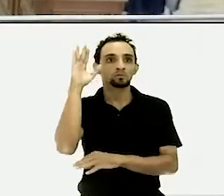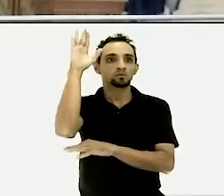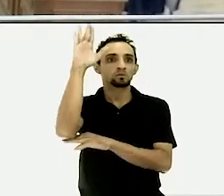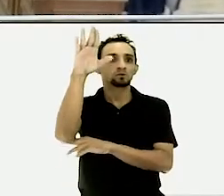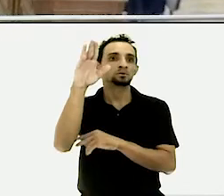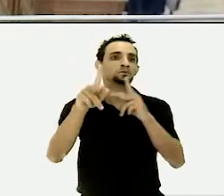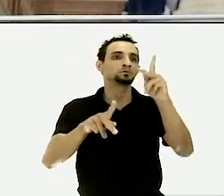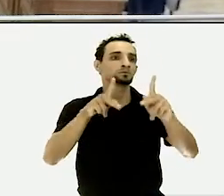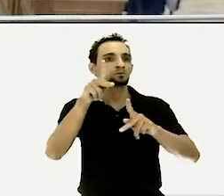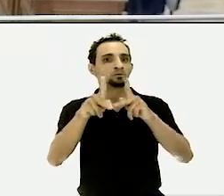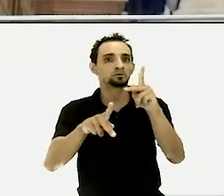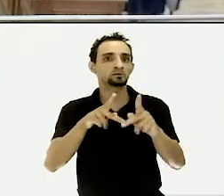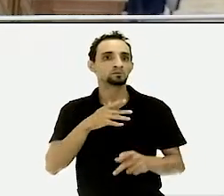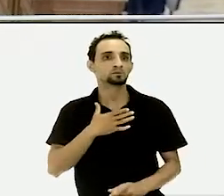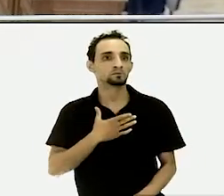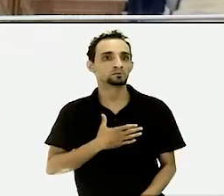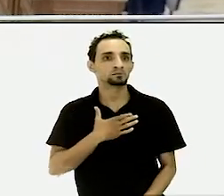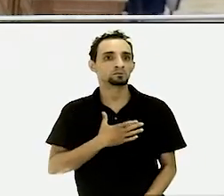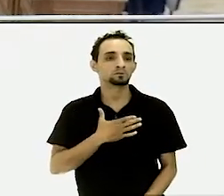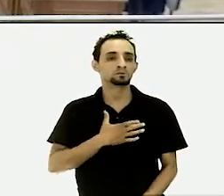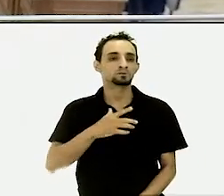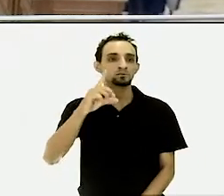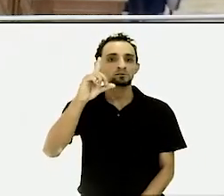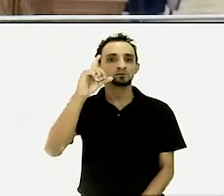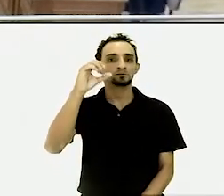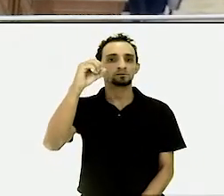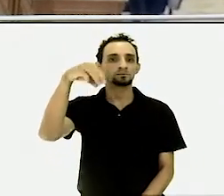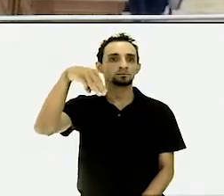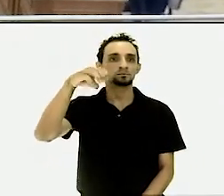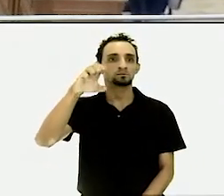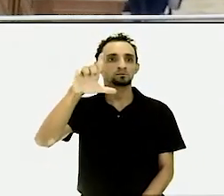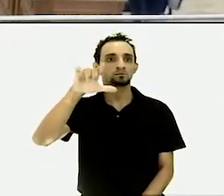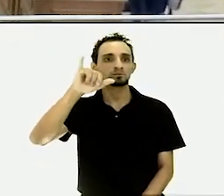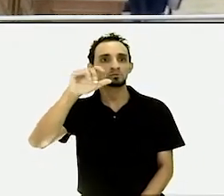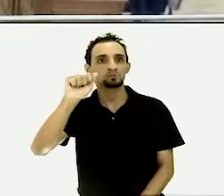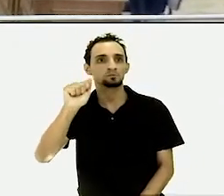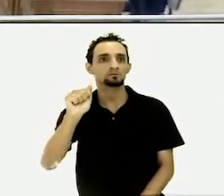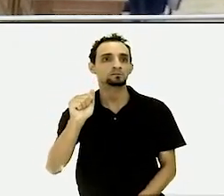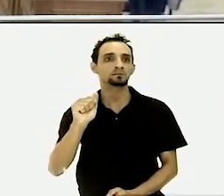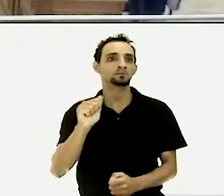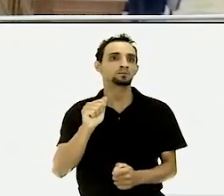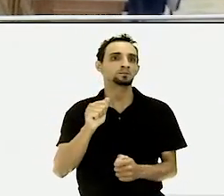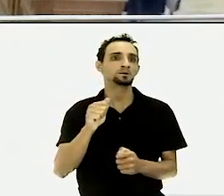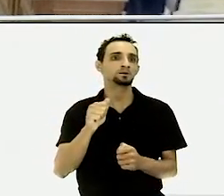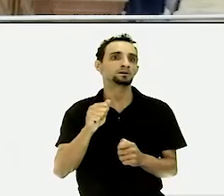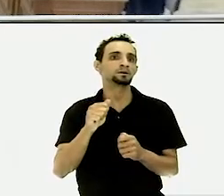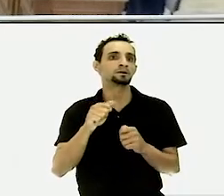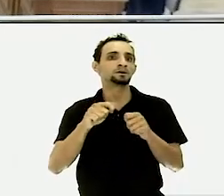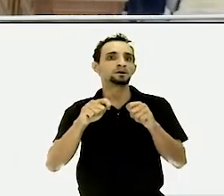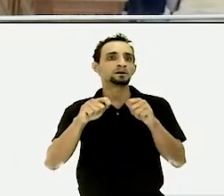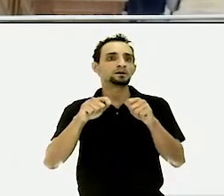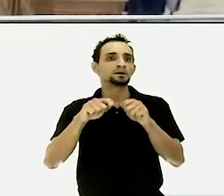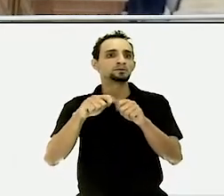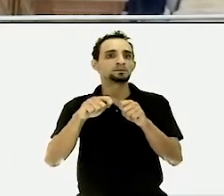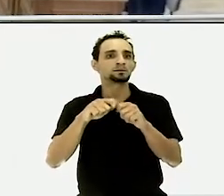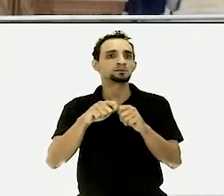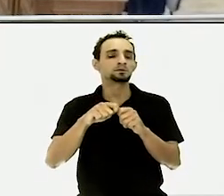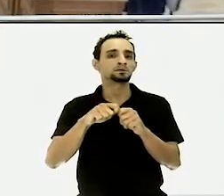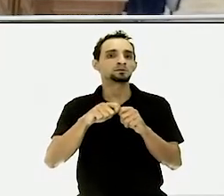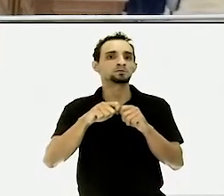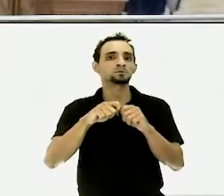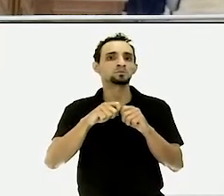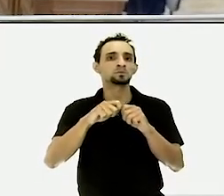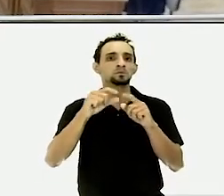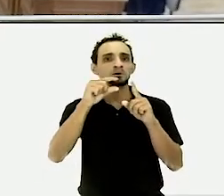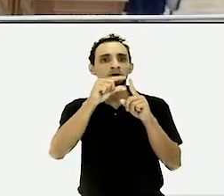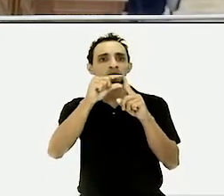lá pelo psiquiatra, pela psicóloga, que é a Ana Cláudia, toda semana, faz uma diferença enorme, mudei a minha vida. A